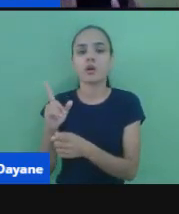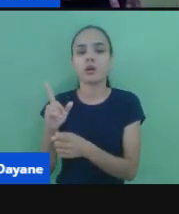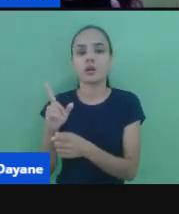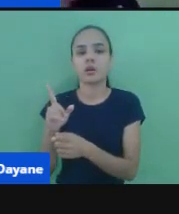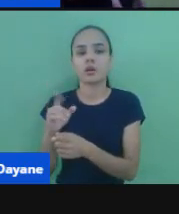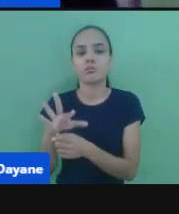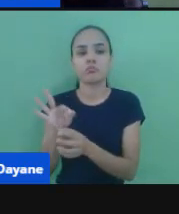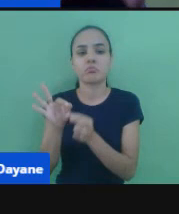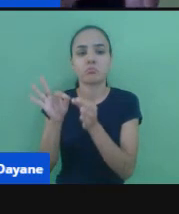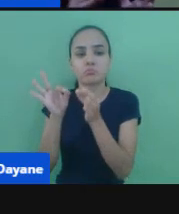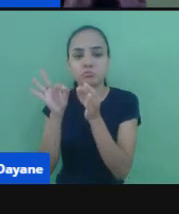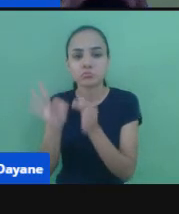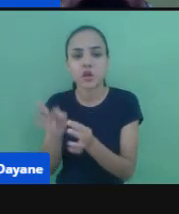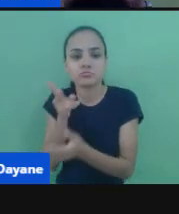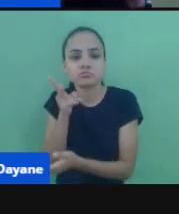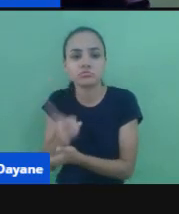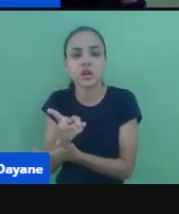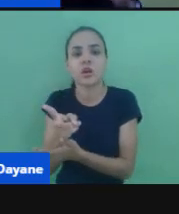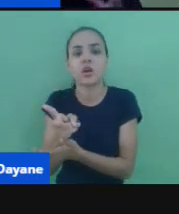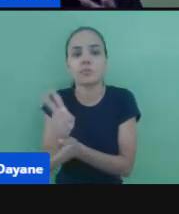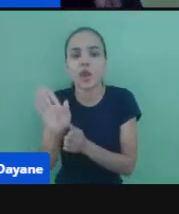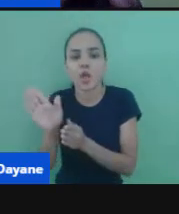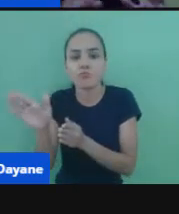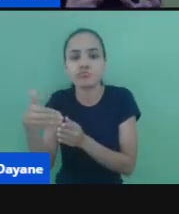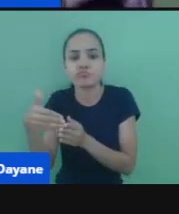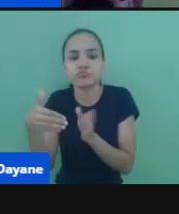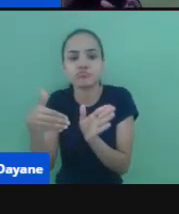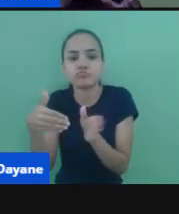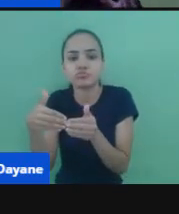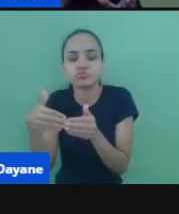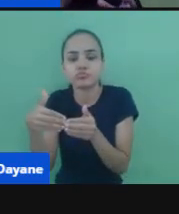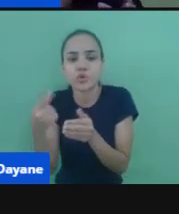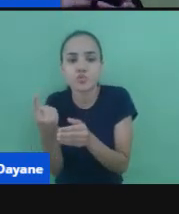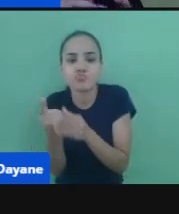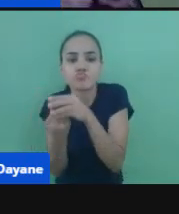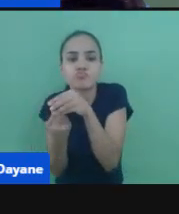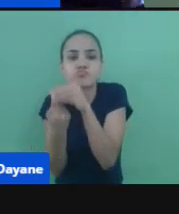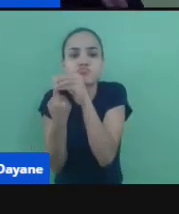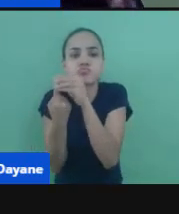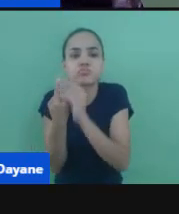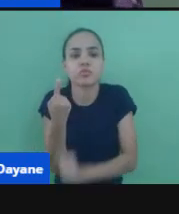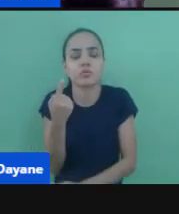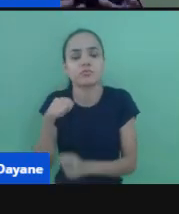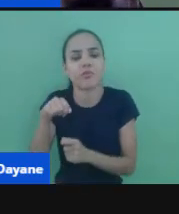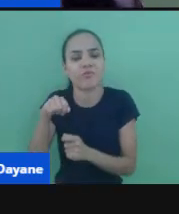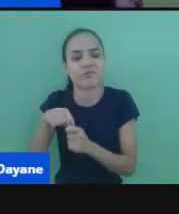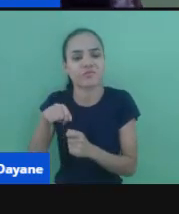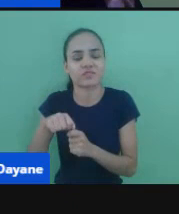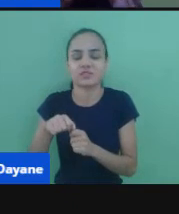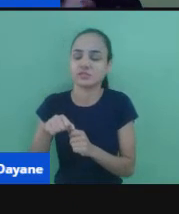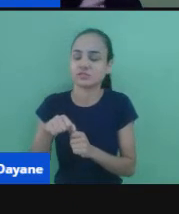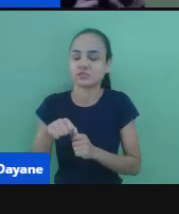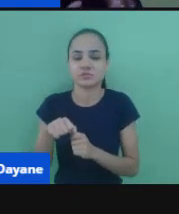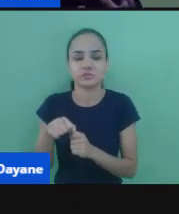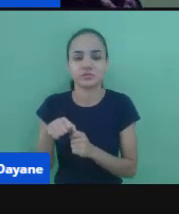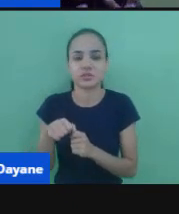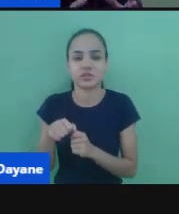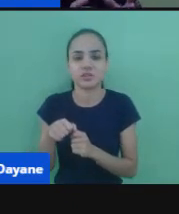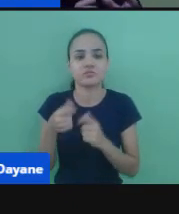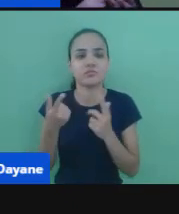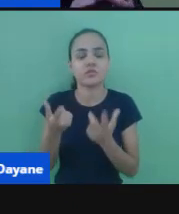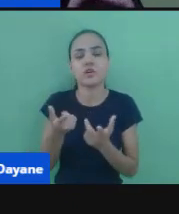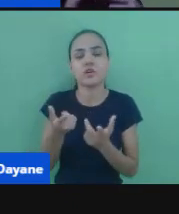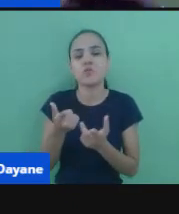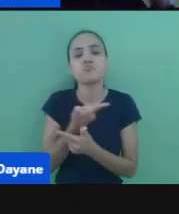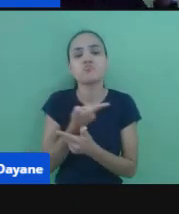técnicas, ele não é uma caixinha fechada, só tem uma forma de fazer. Ele não tem uma quantidade X de